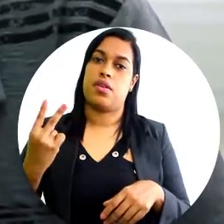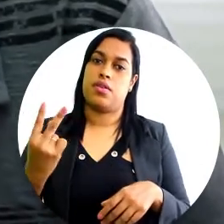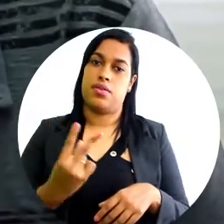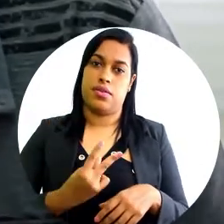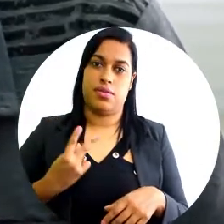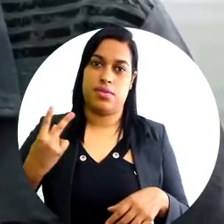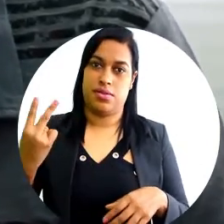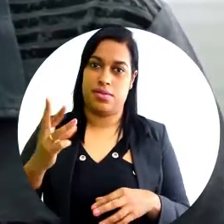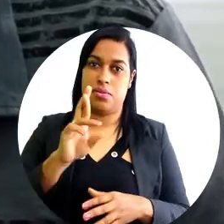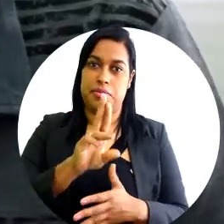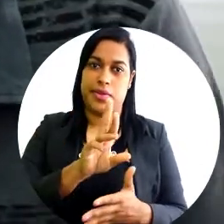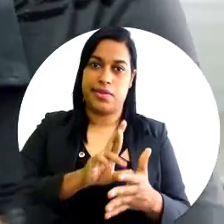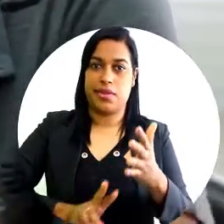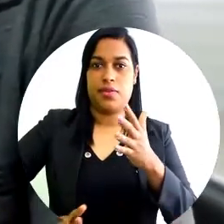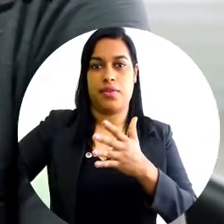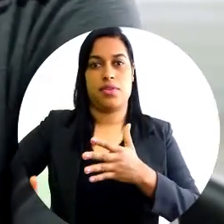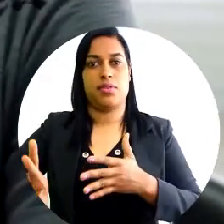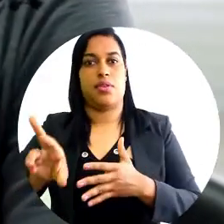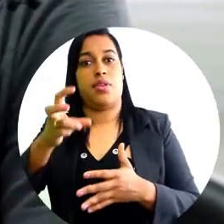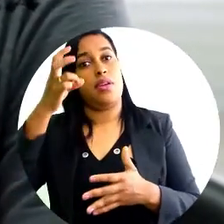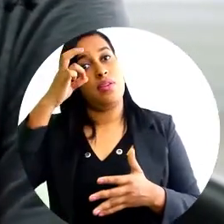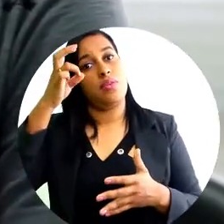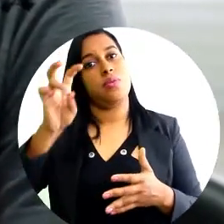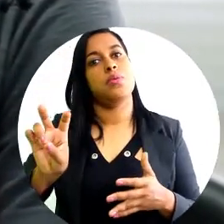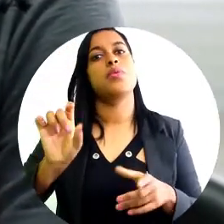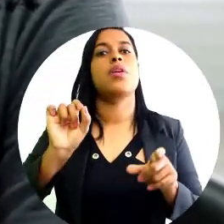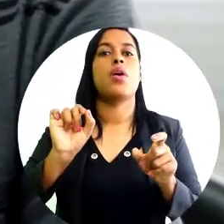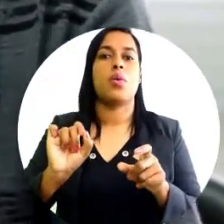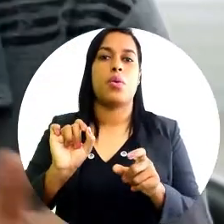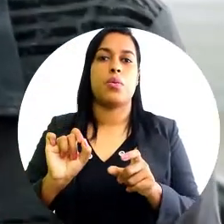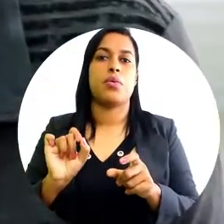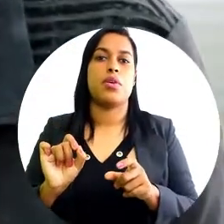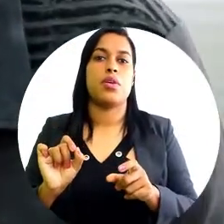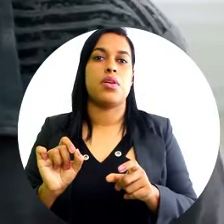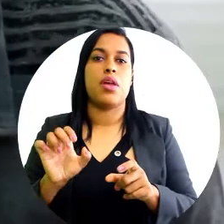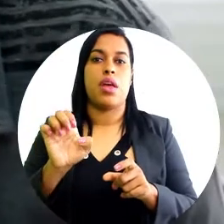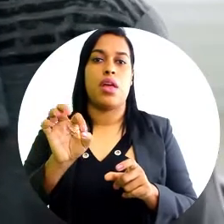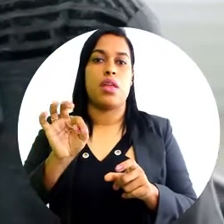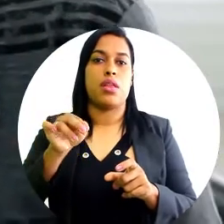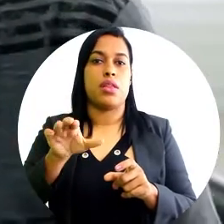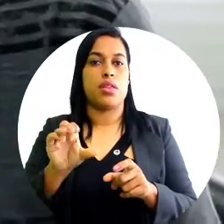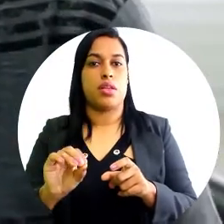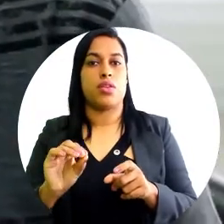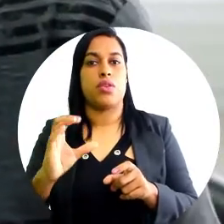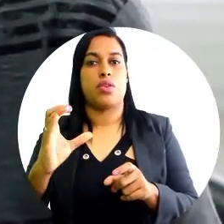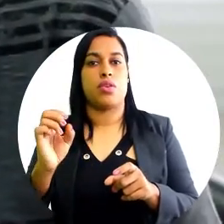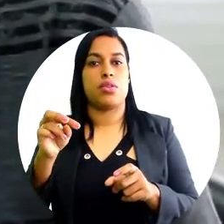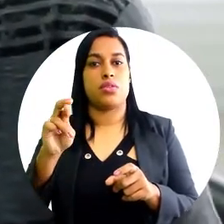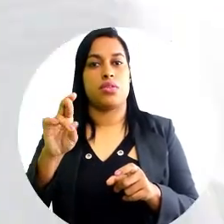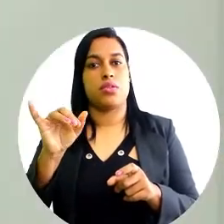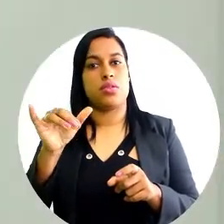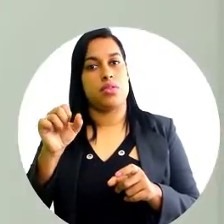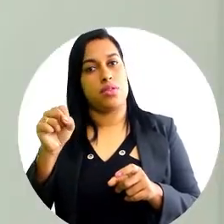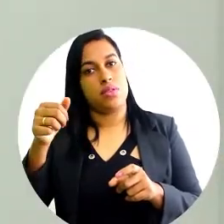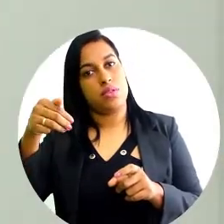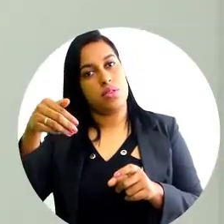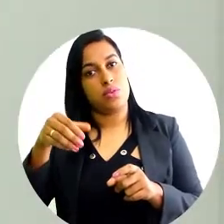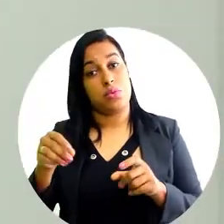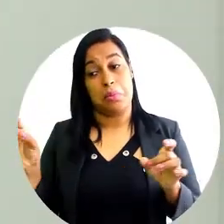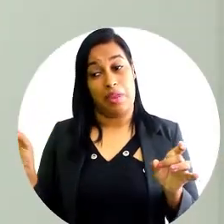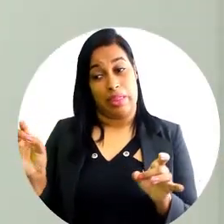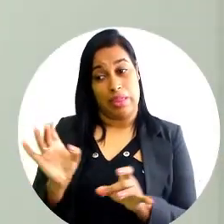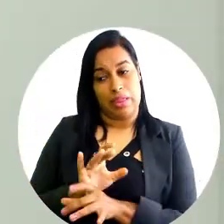uma valorização da diversidade cultural em contraponto ao etnocentrismo.